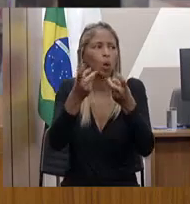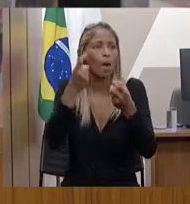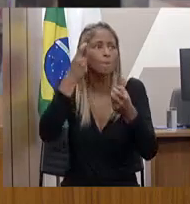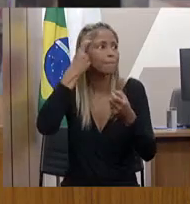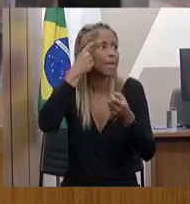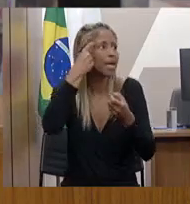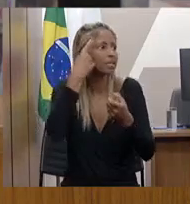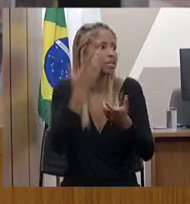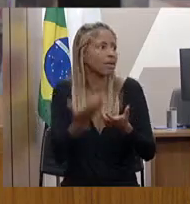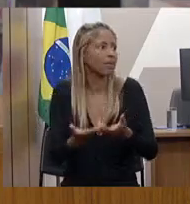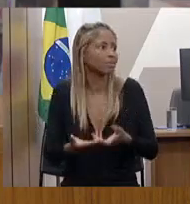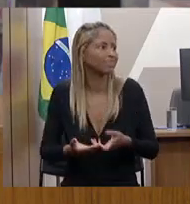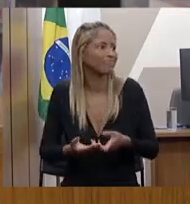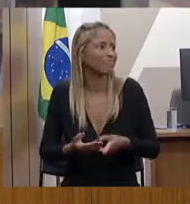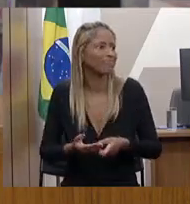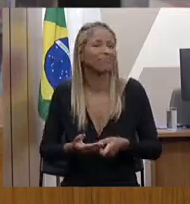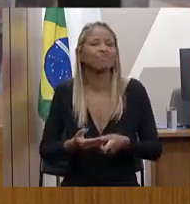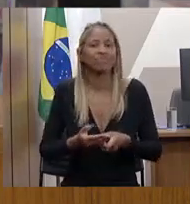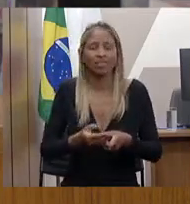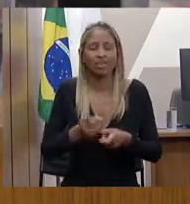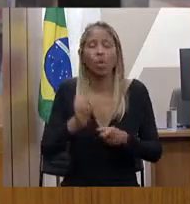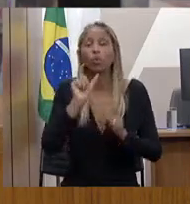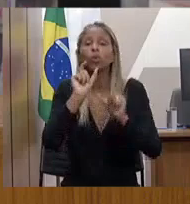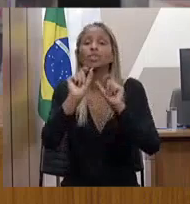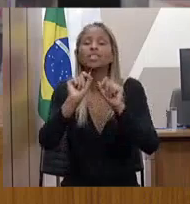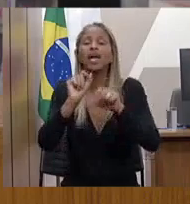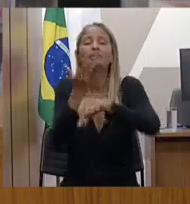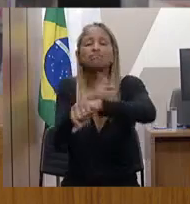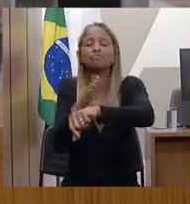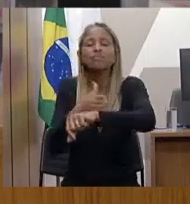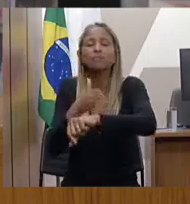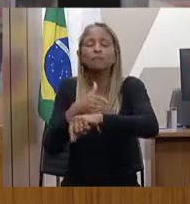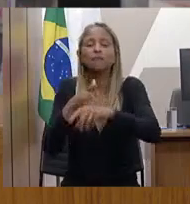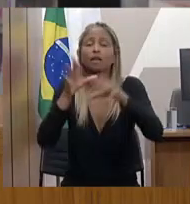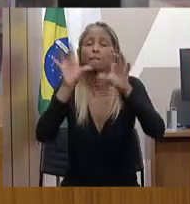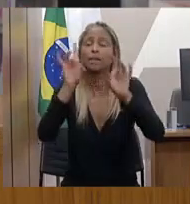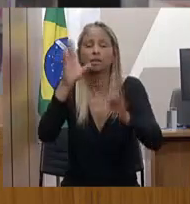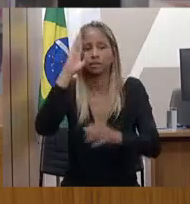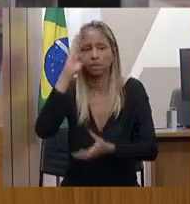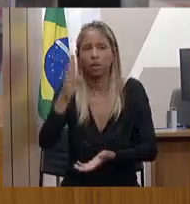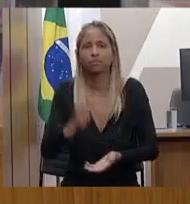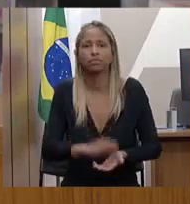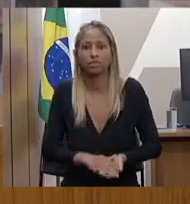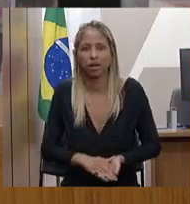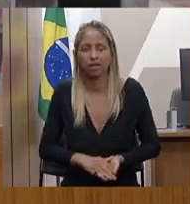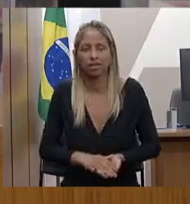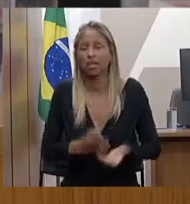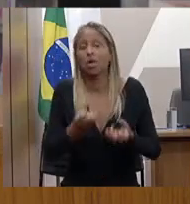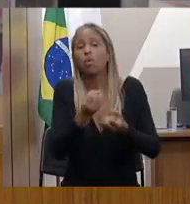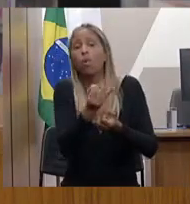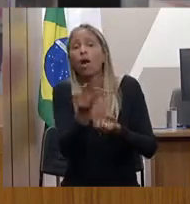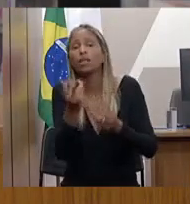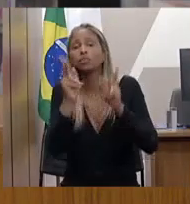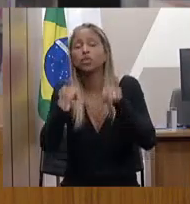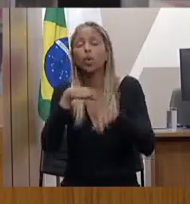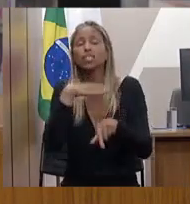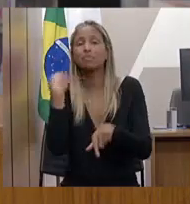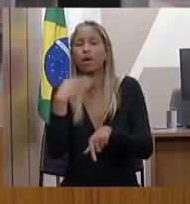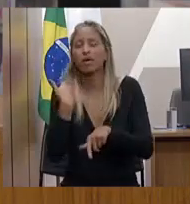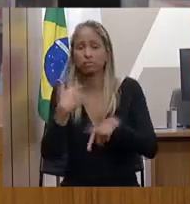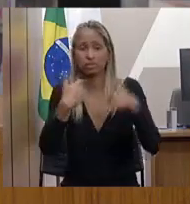no lucro nós temos que pensar e definir o que é atividade essencial muitas pessoas morreram